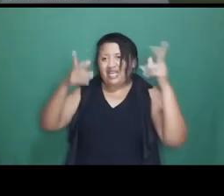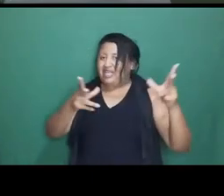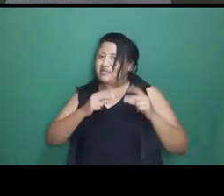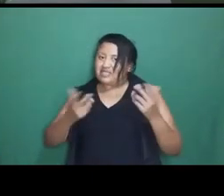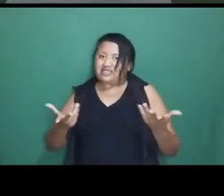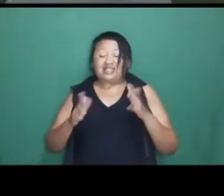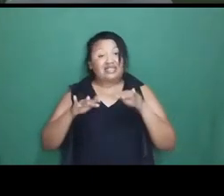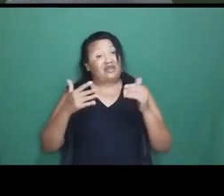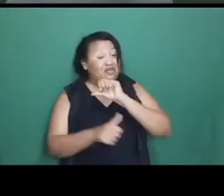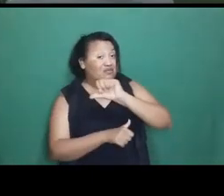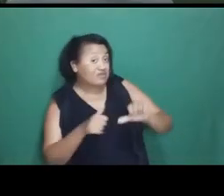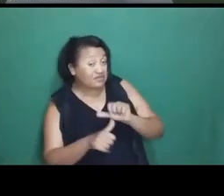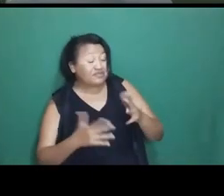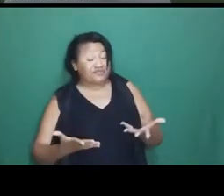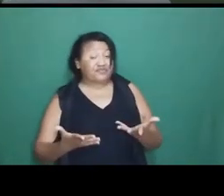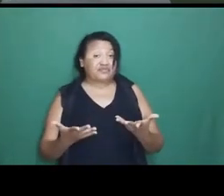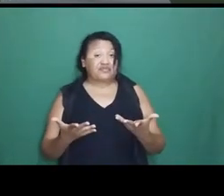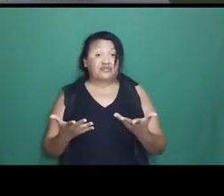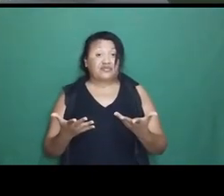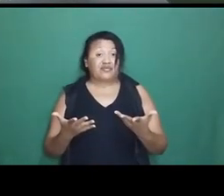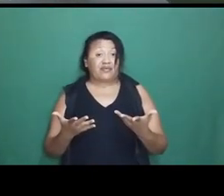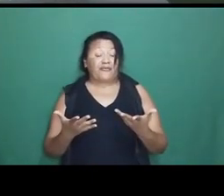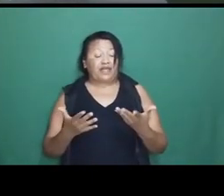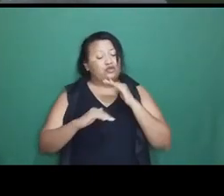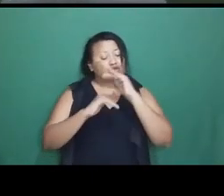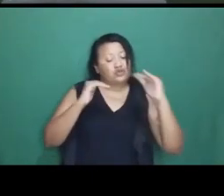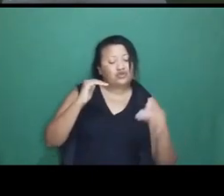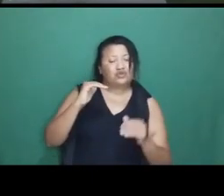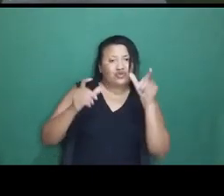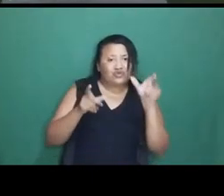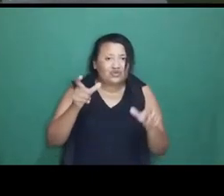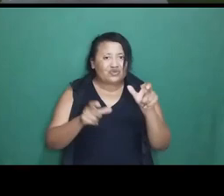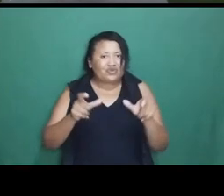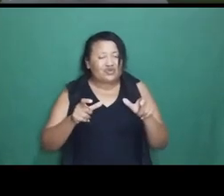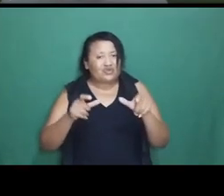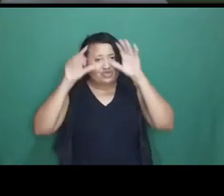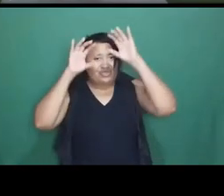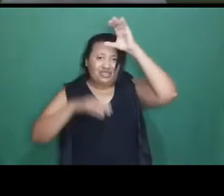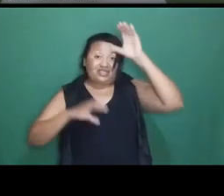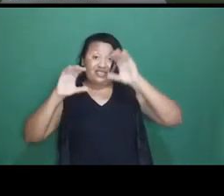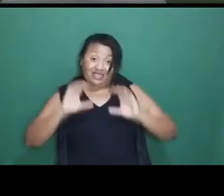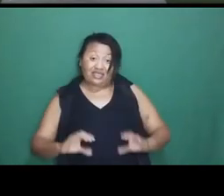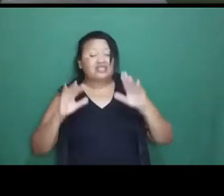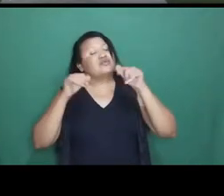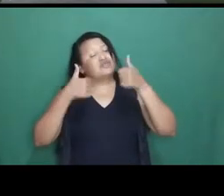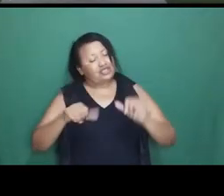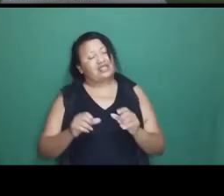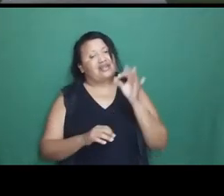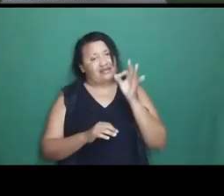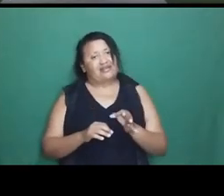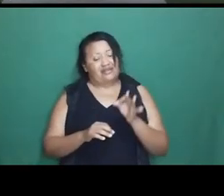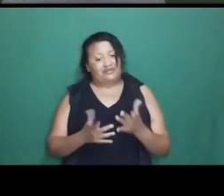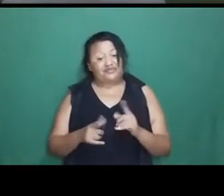transformação dos súditos em cidadão Então tá correto nós estamos